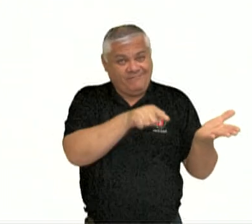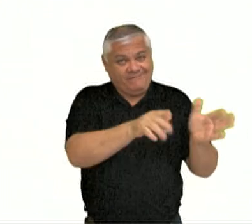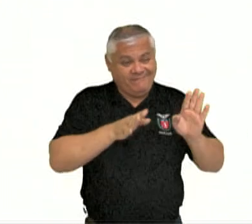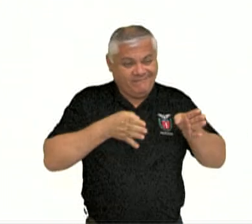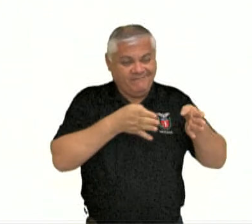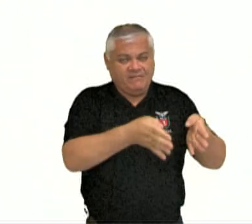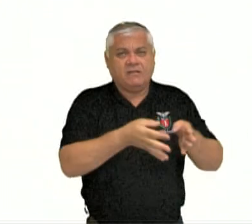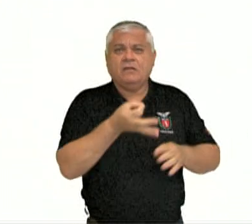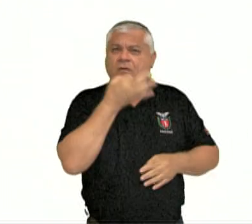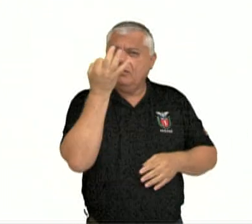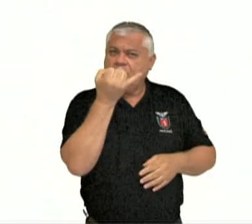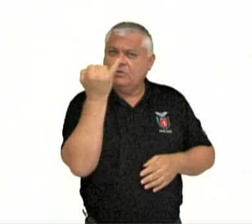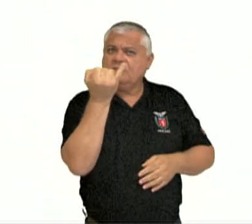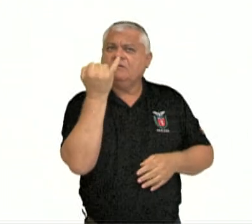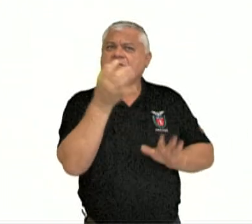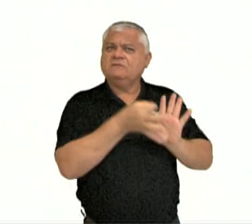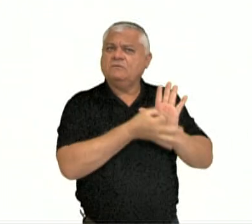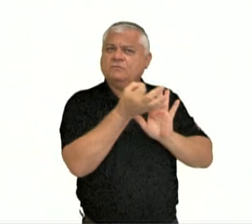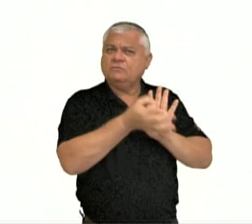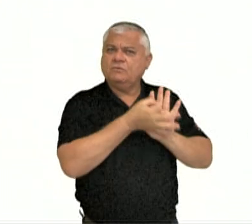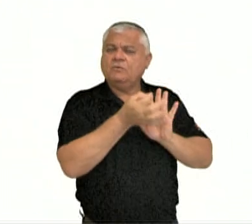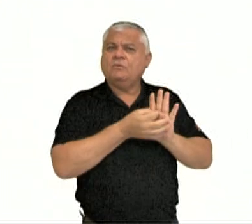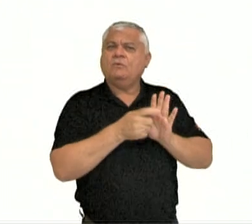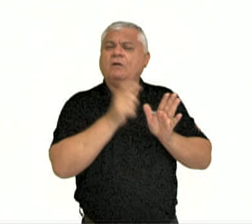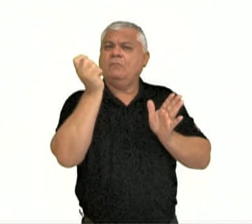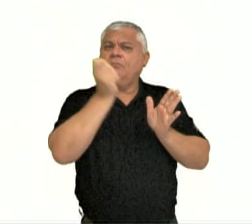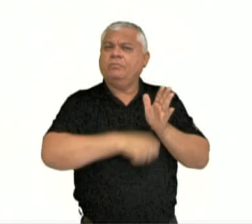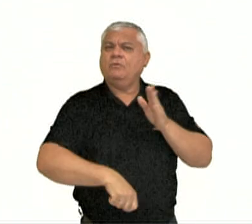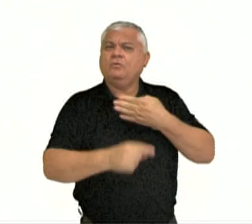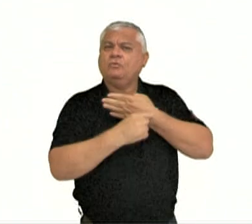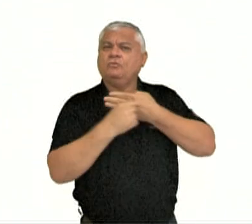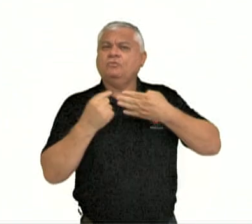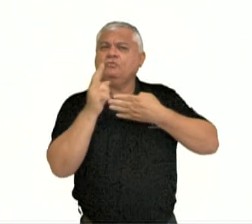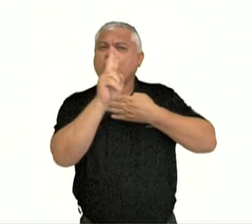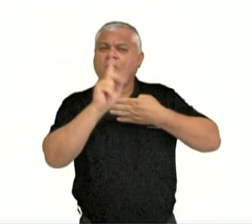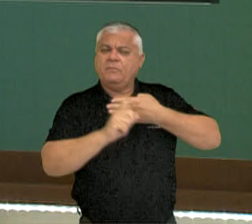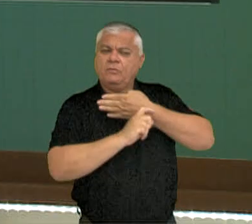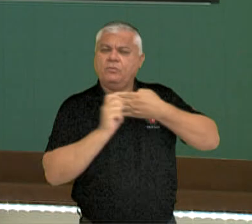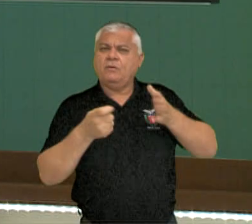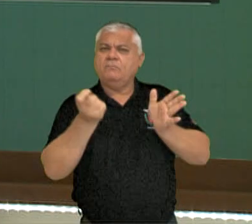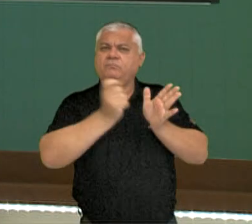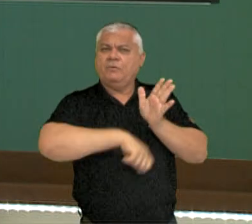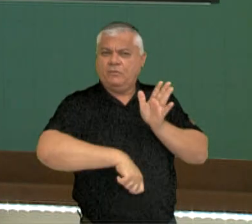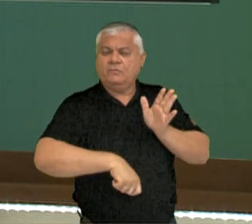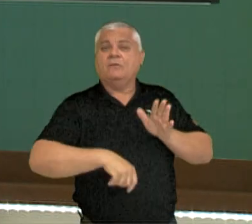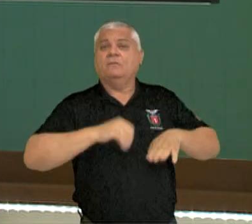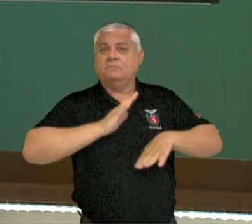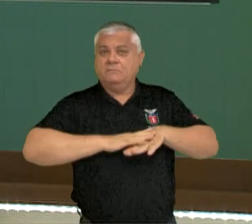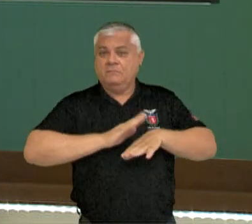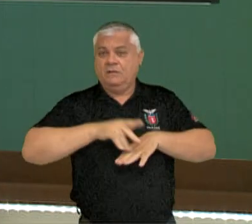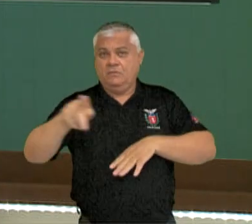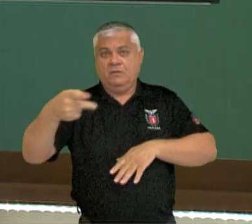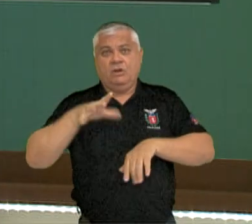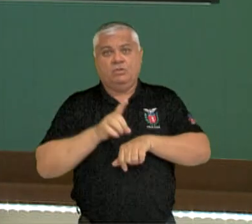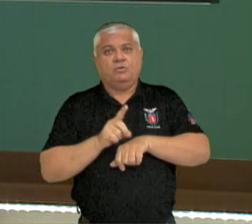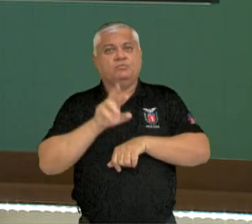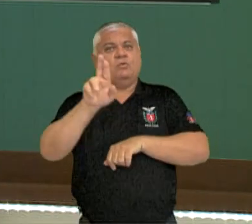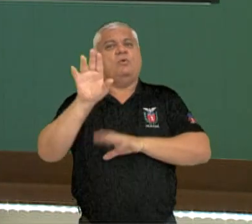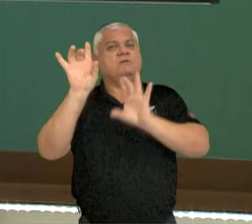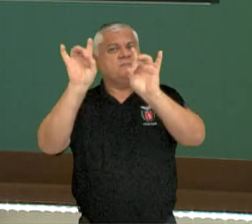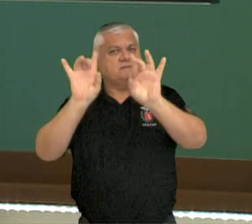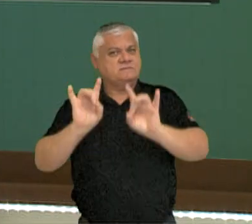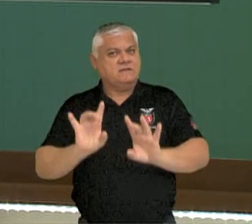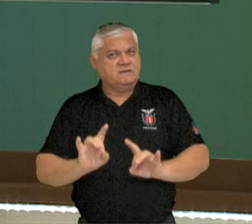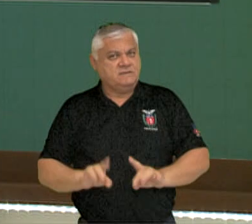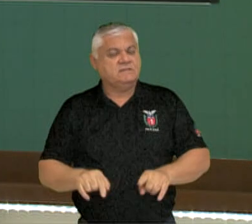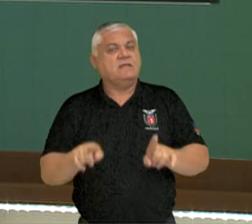opinião é importante que o autor assine o texto, que geralmente é um especialista no assunto, também conhecido